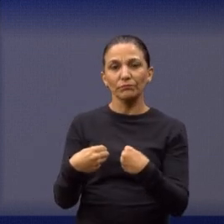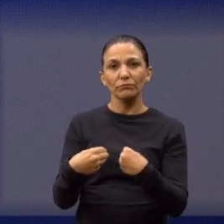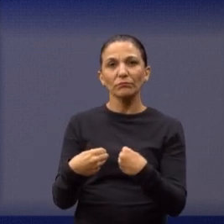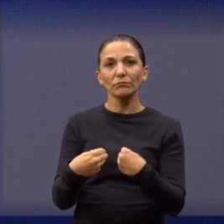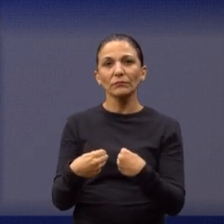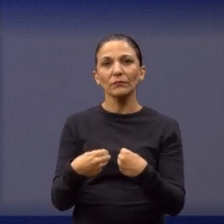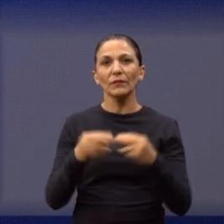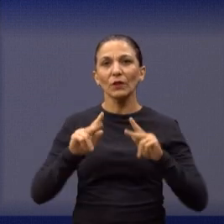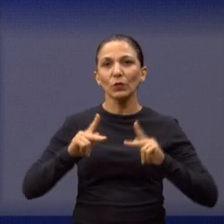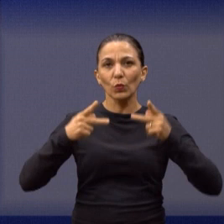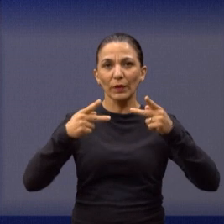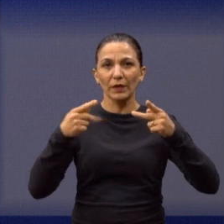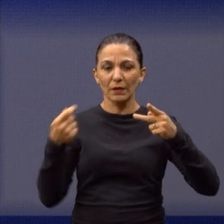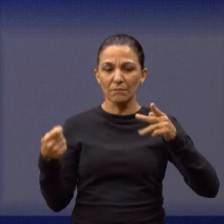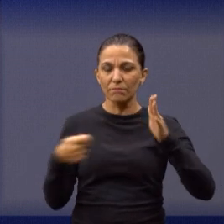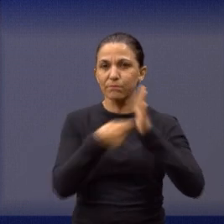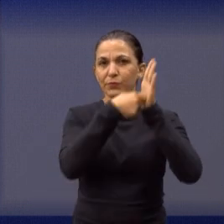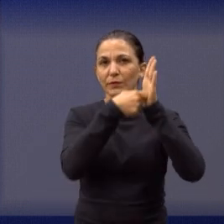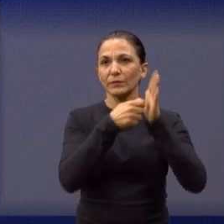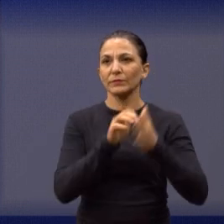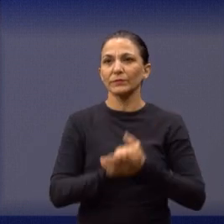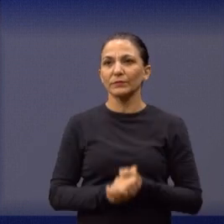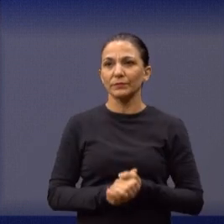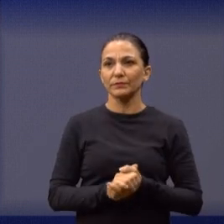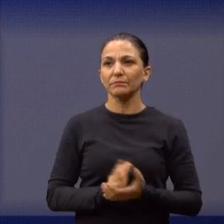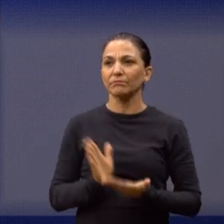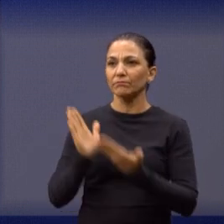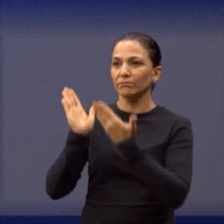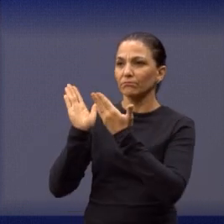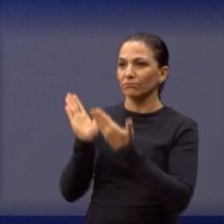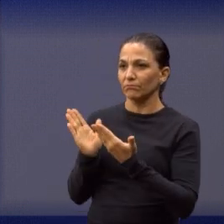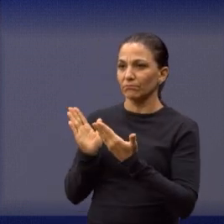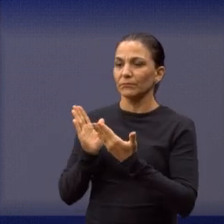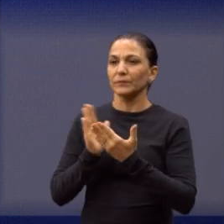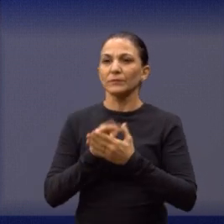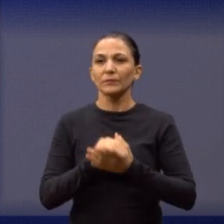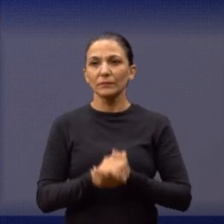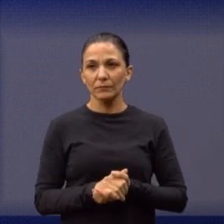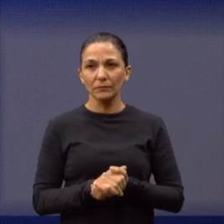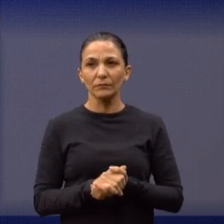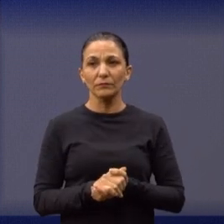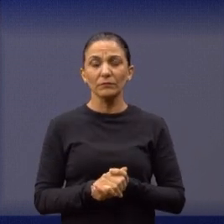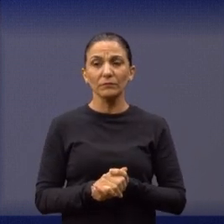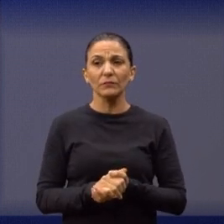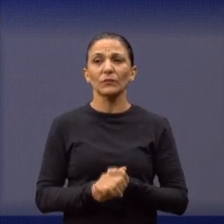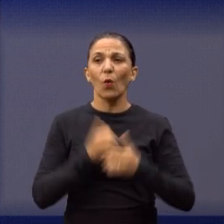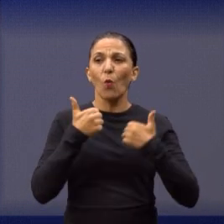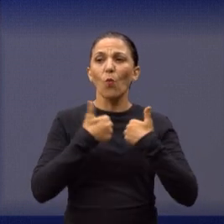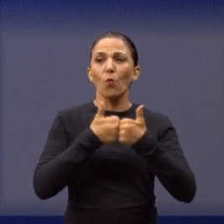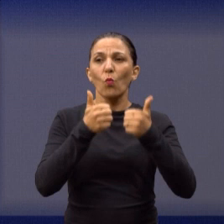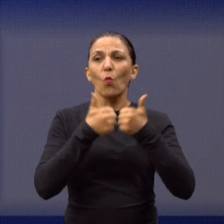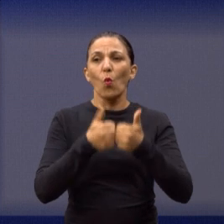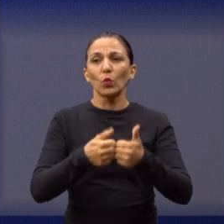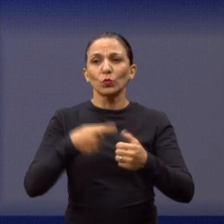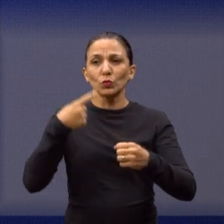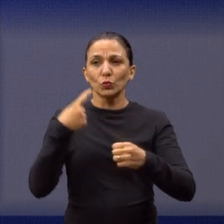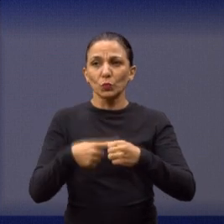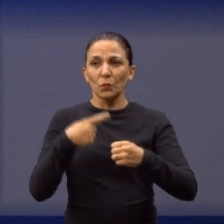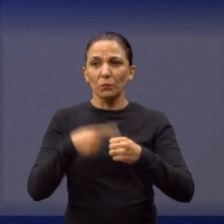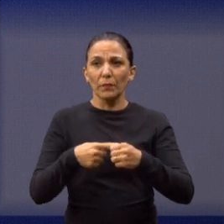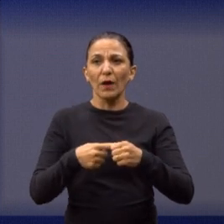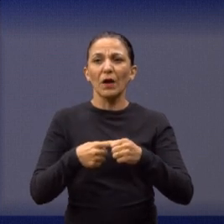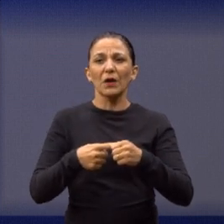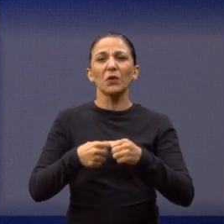que as pessoas têm feito a denúncia. Essa aqui é da linha do Gramado, do horário das 14 horas. Na verdade, o ônibus da linha do Parque Gramado é uma